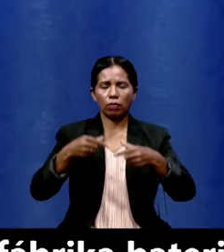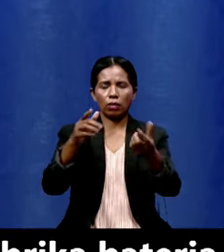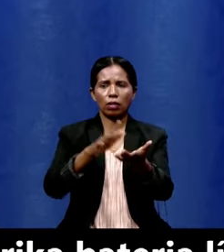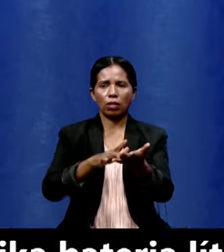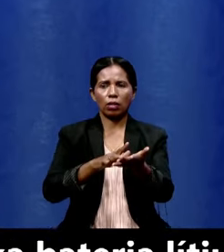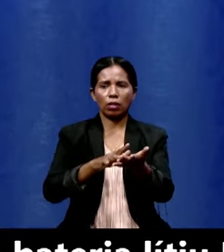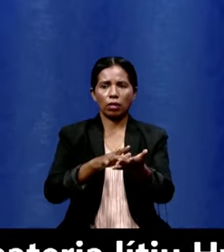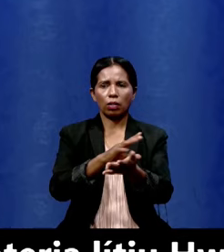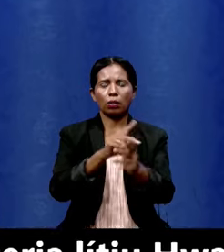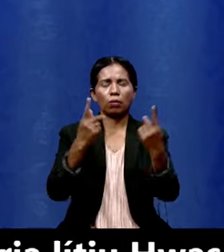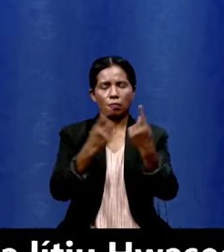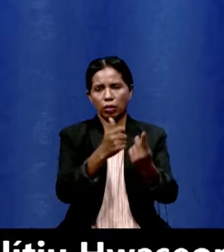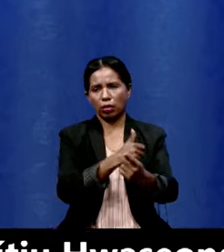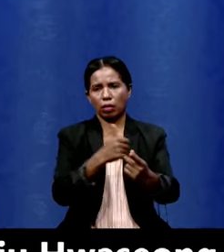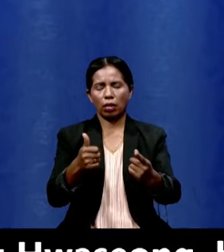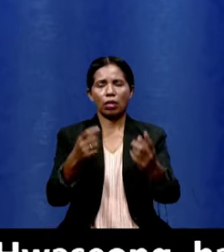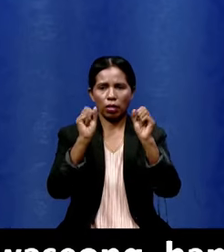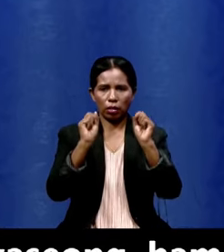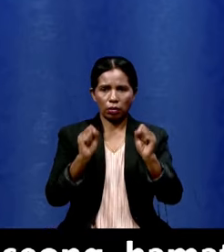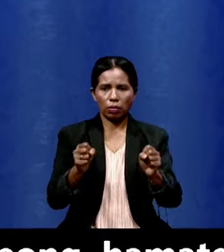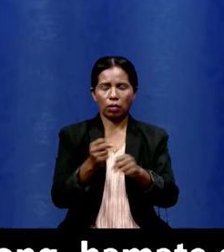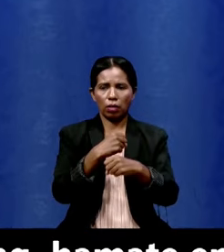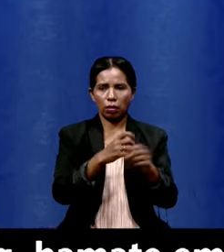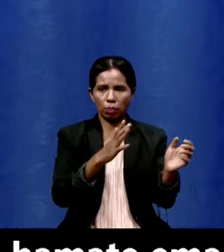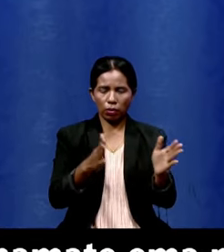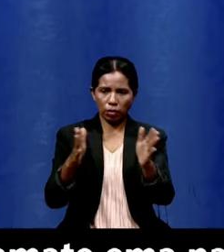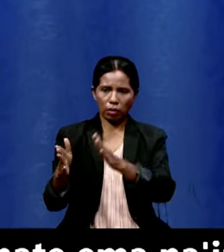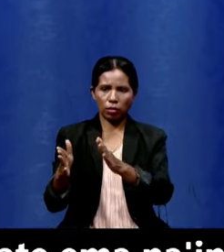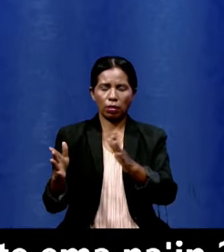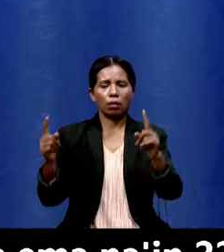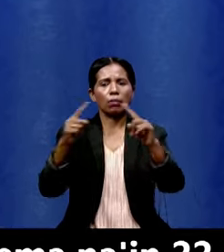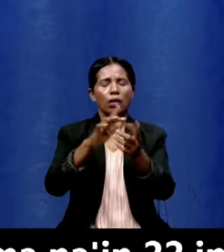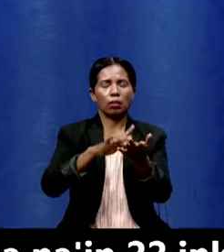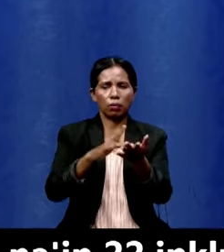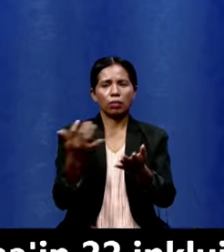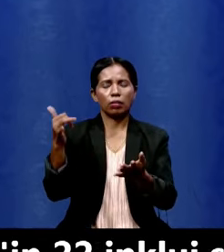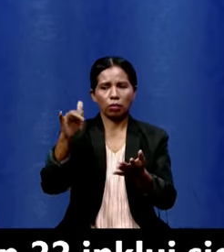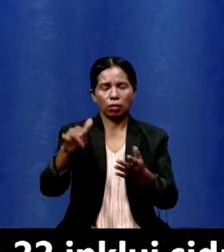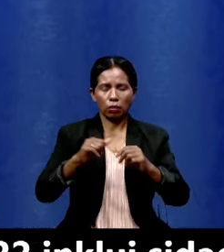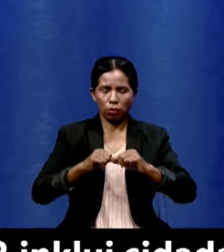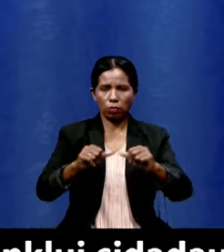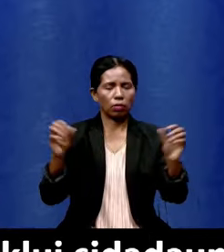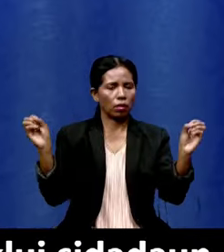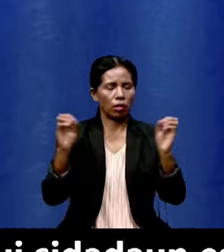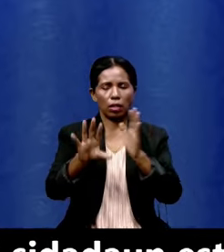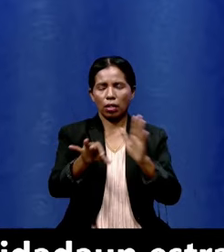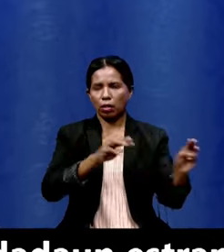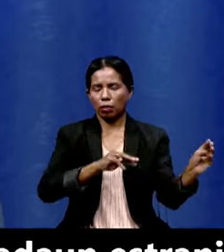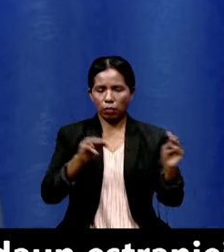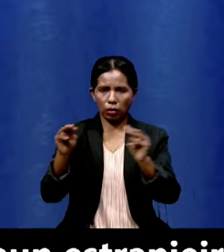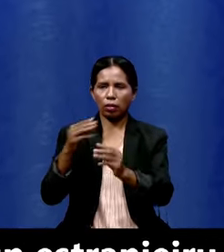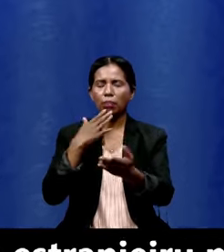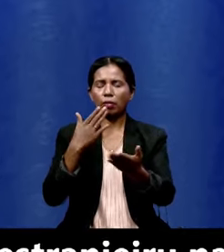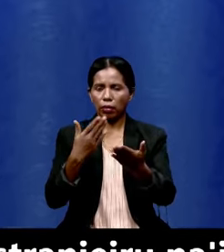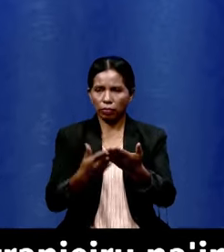ida vai tenia companhia balo, que ato bela halo processo alojamento vai moruk sira. Mas ida ne mos, continua la retan mudança, porque dia cada